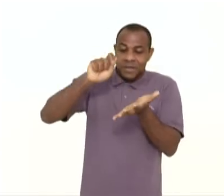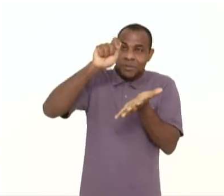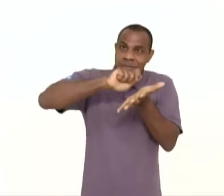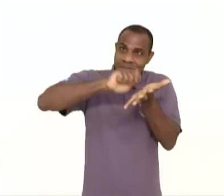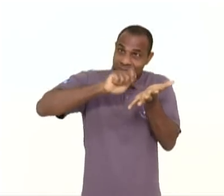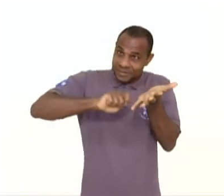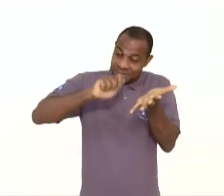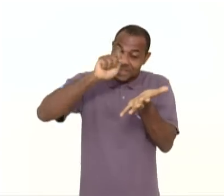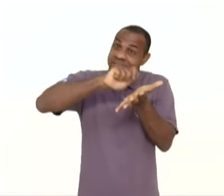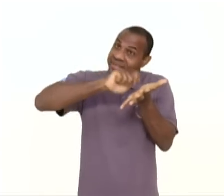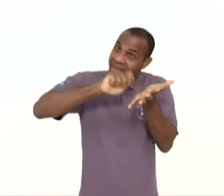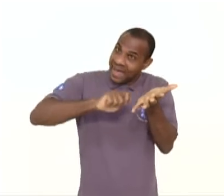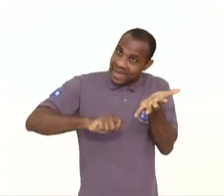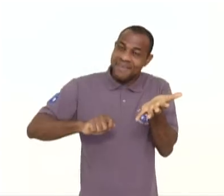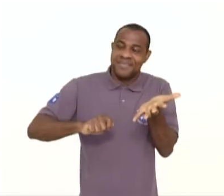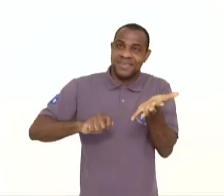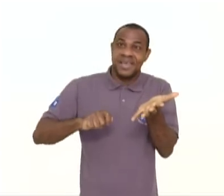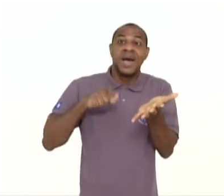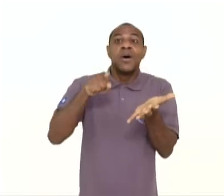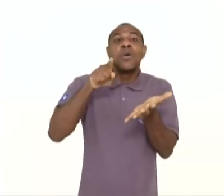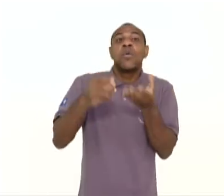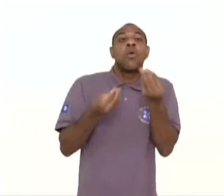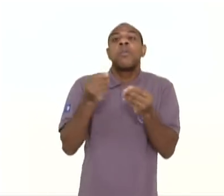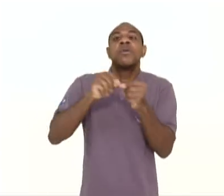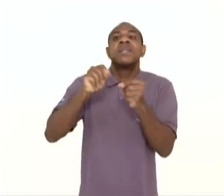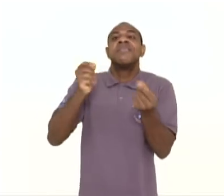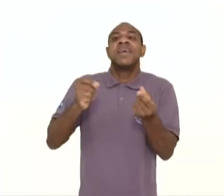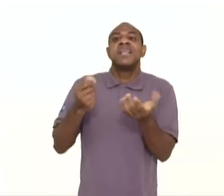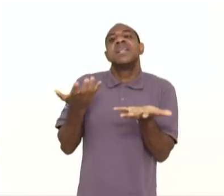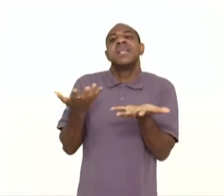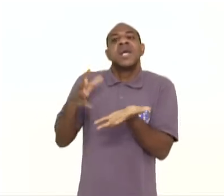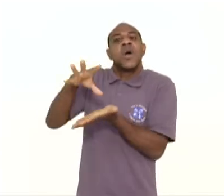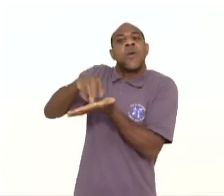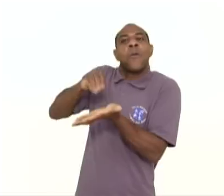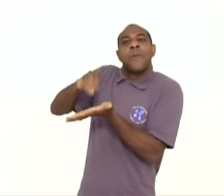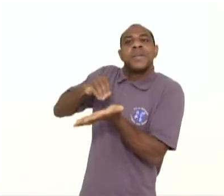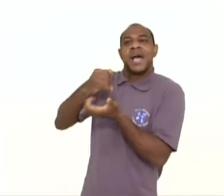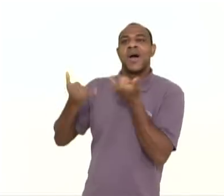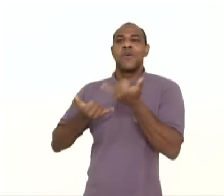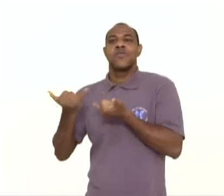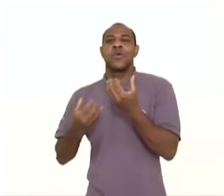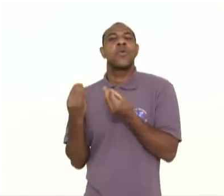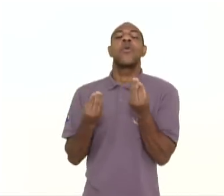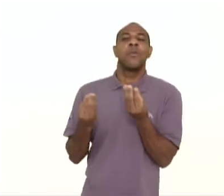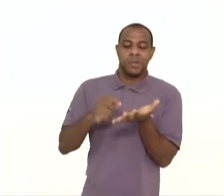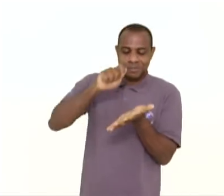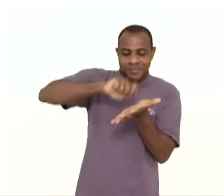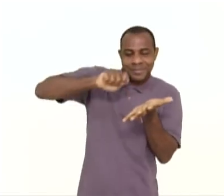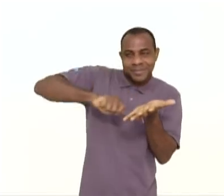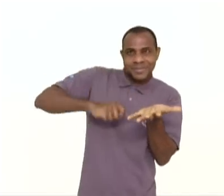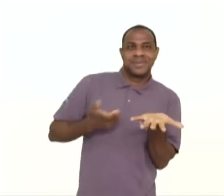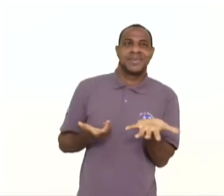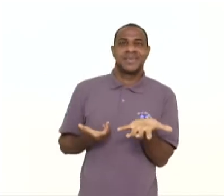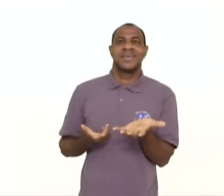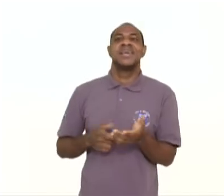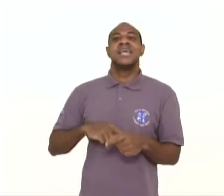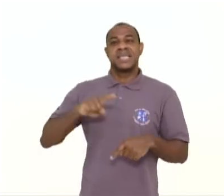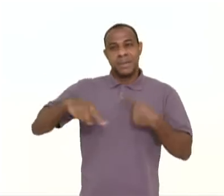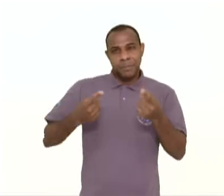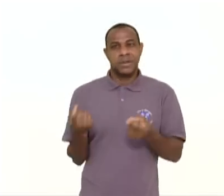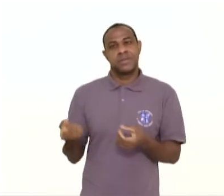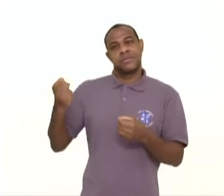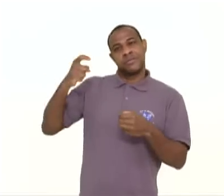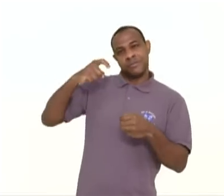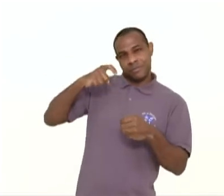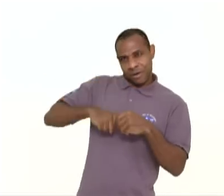lá de que maneira você realizou o jogo da imitação. Vamos ter um tempinho para realizar essa atividade e já voltamos com a correção, não, né? Já voltamos